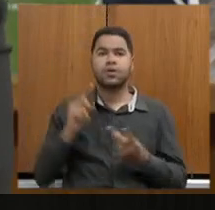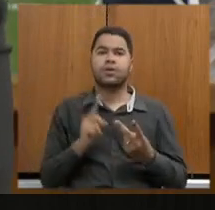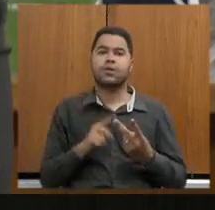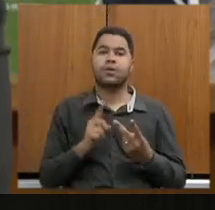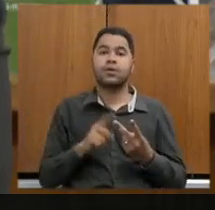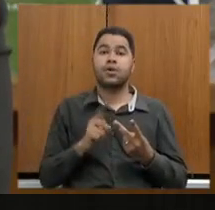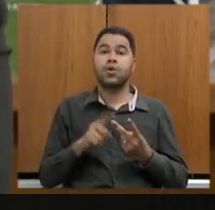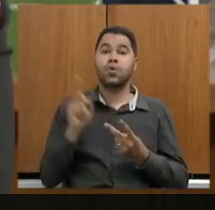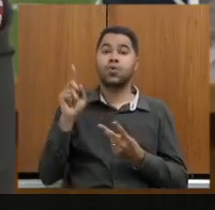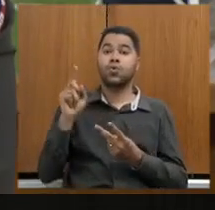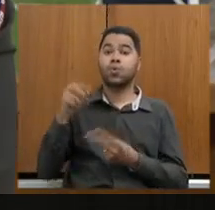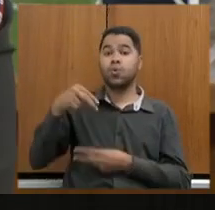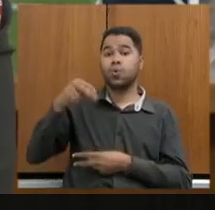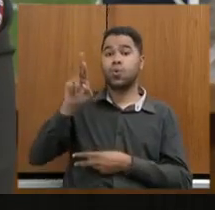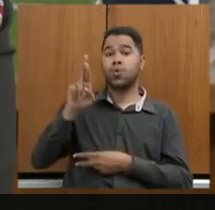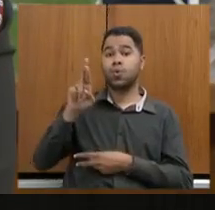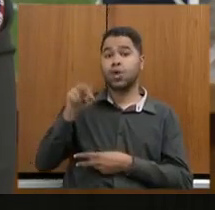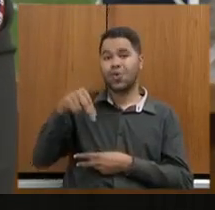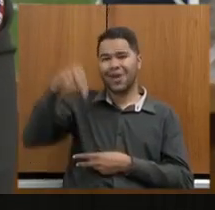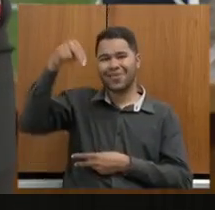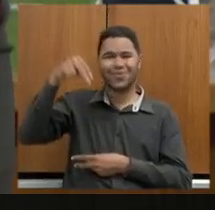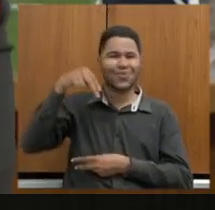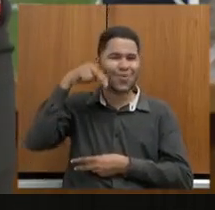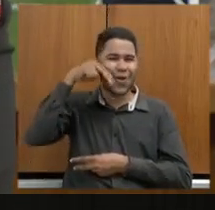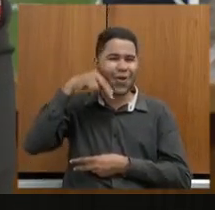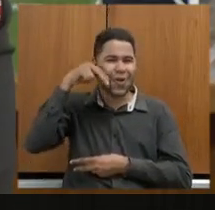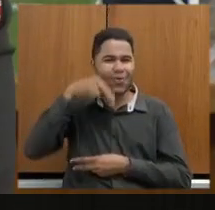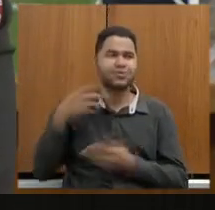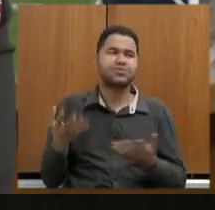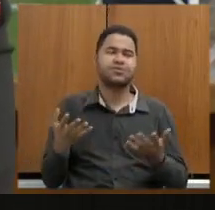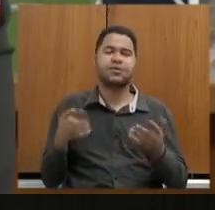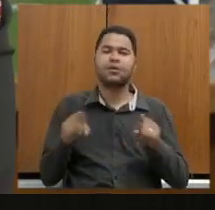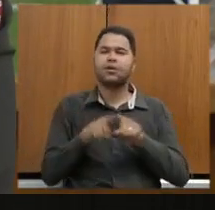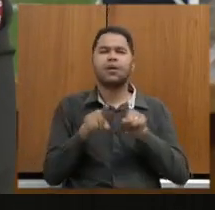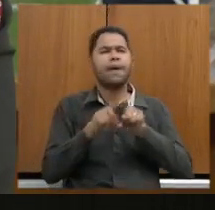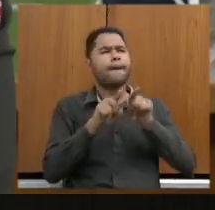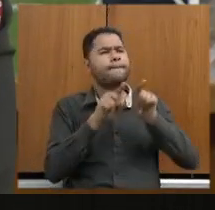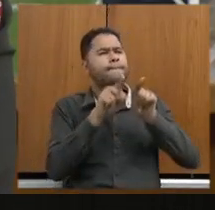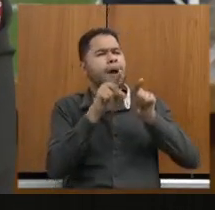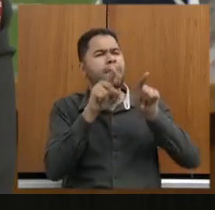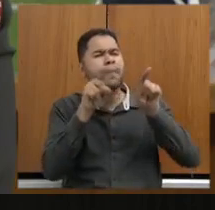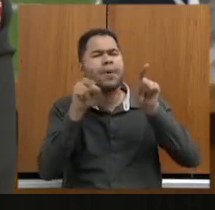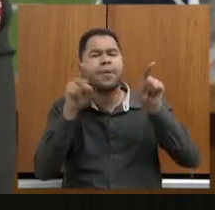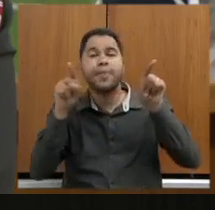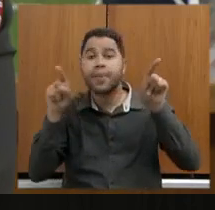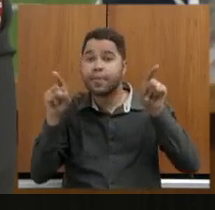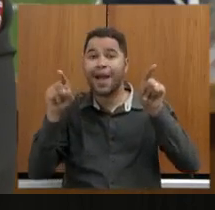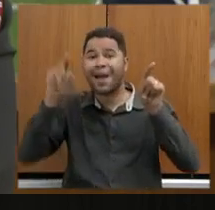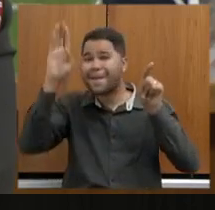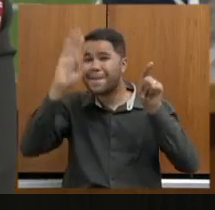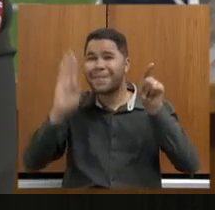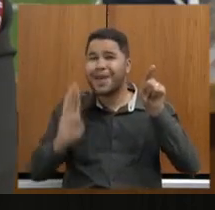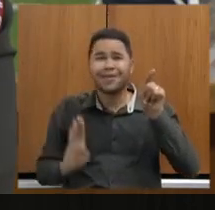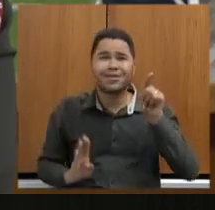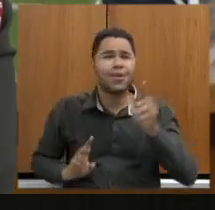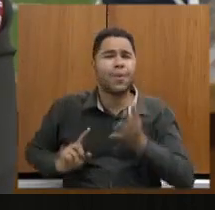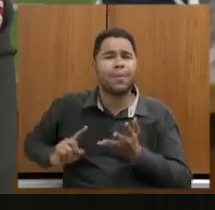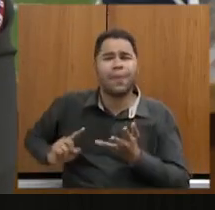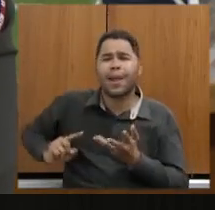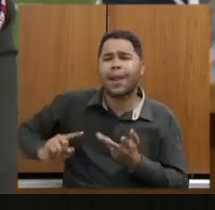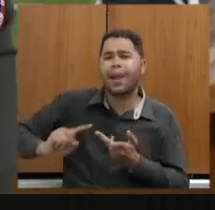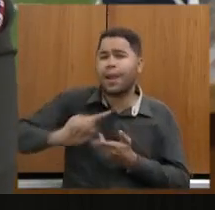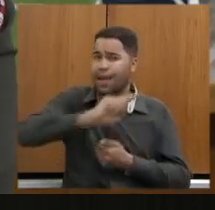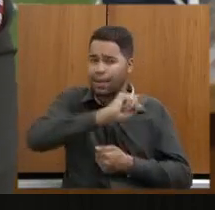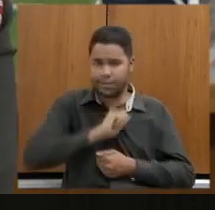Cadetes do Rio Grande do Norte recebemos aqui diversos integrantes de Bombeiros do Brasil inteiro